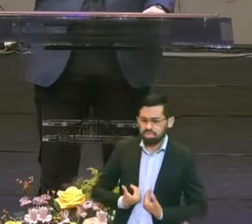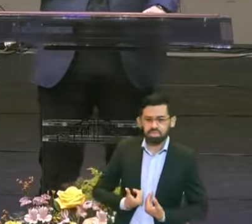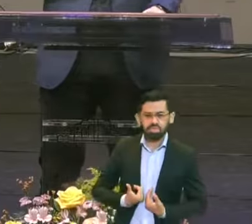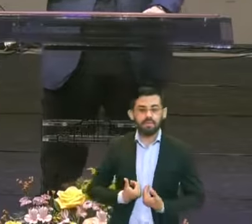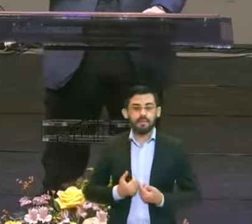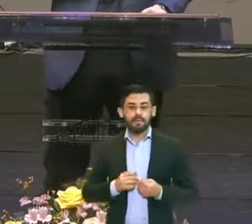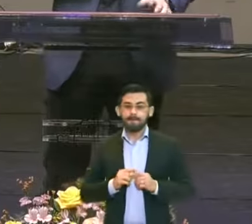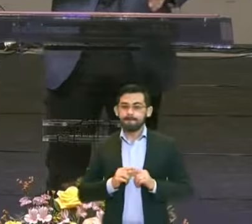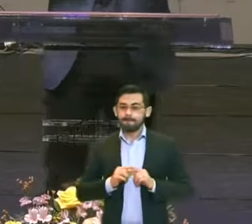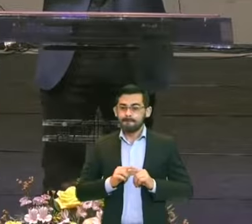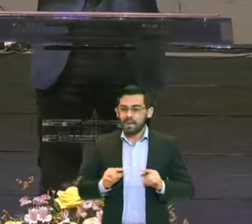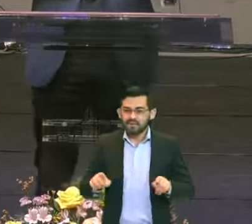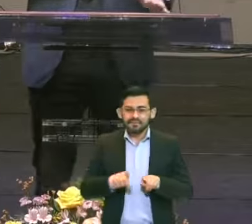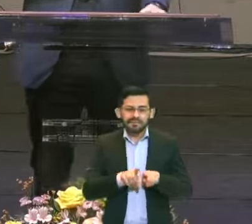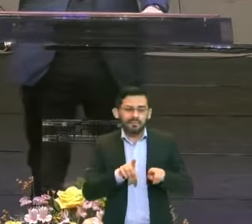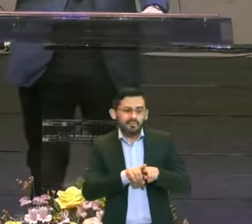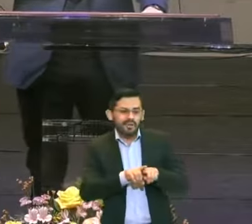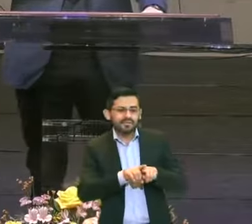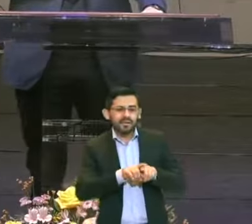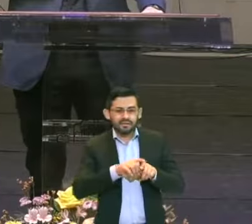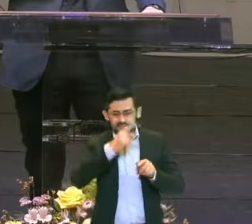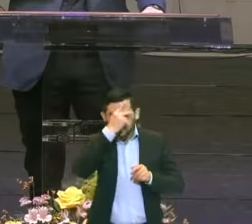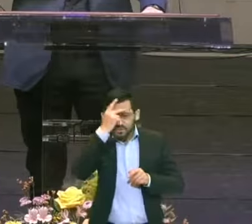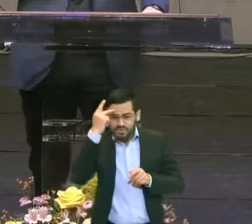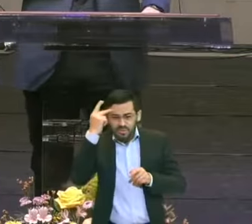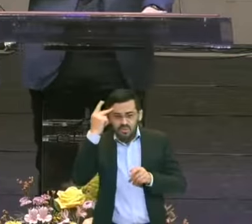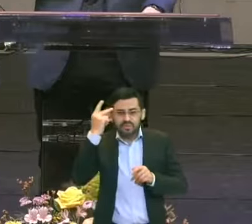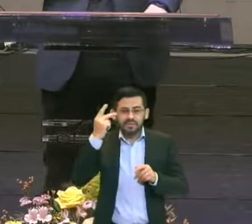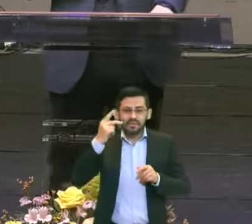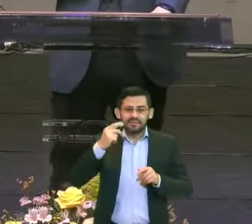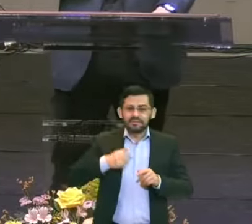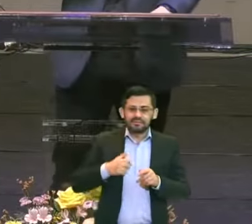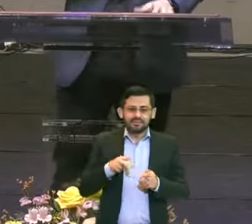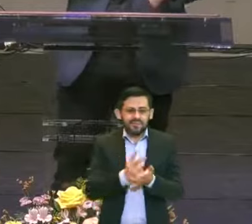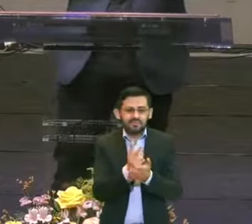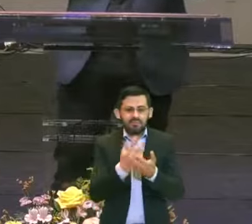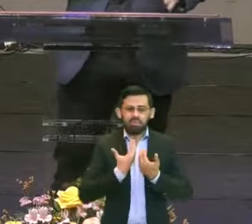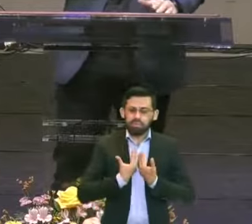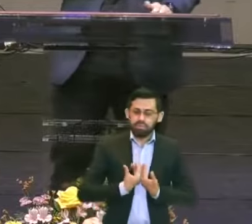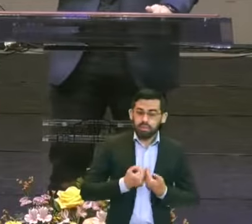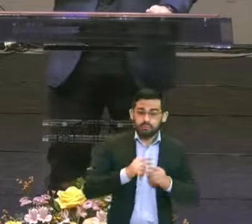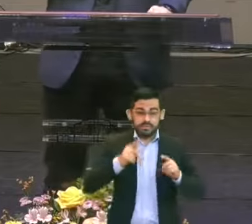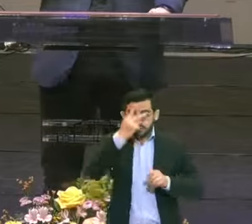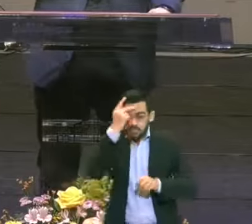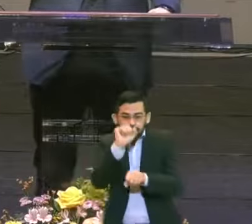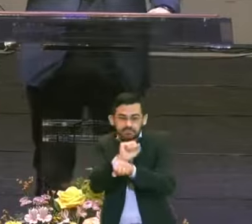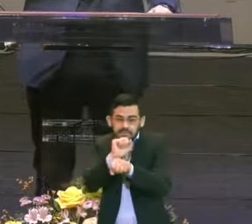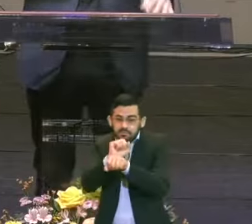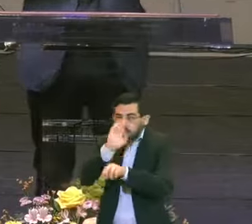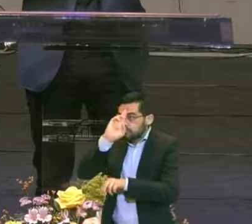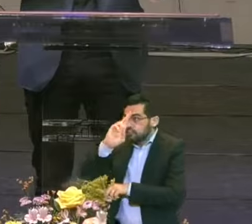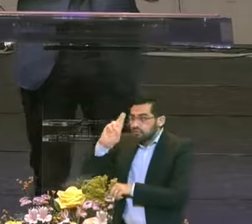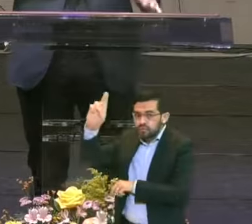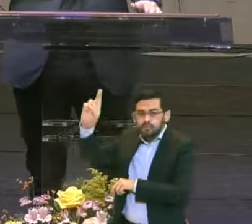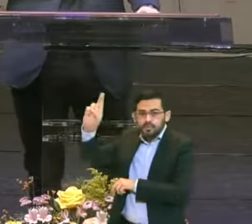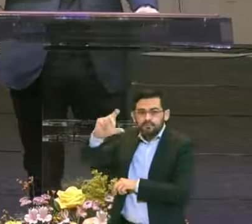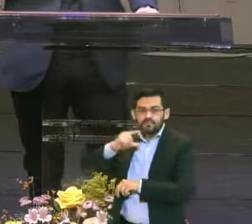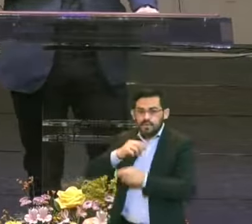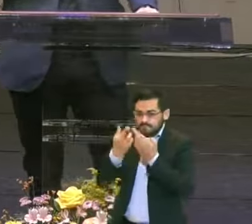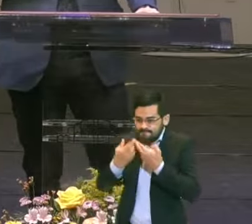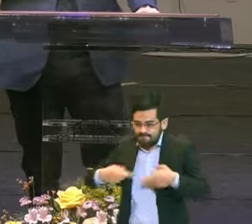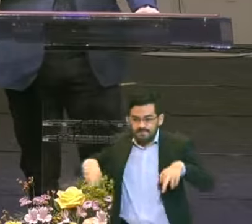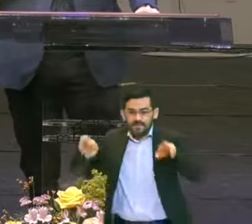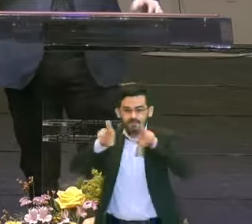se fadigam, e os moços de exaustos caem, mas os que esperam no Senhor renovam as